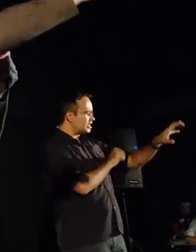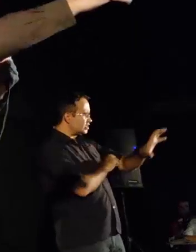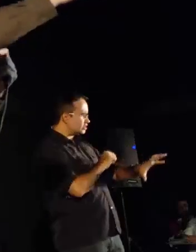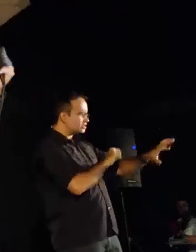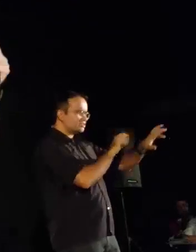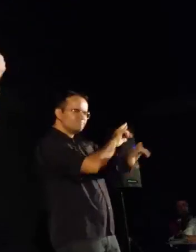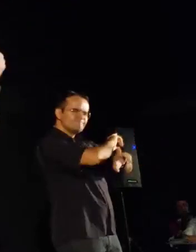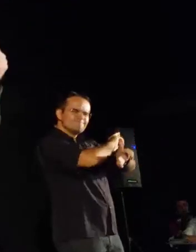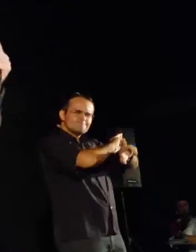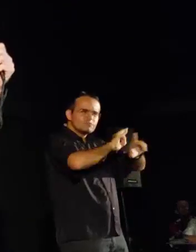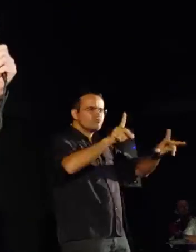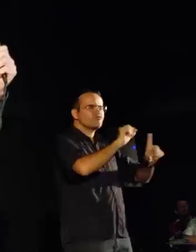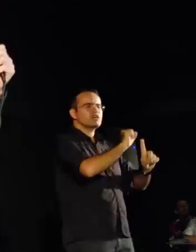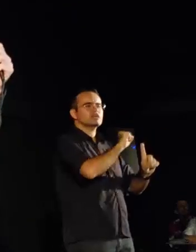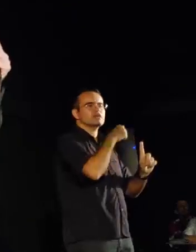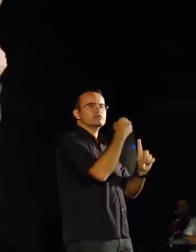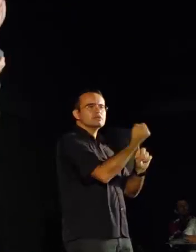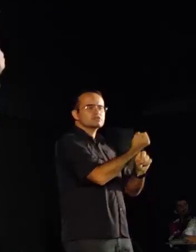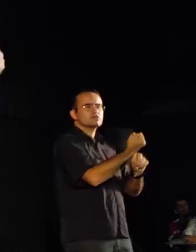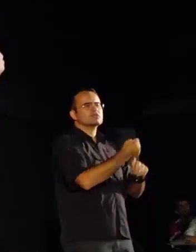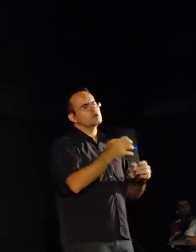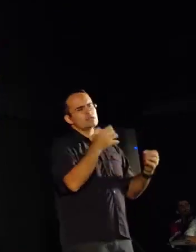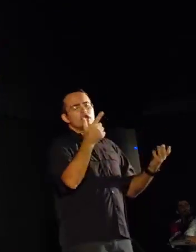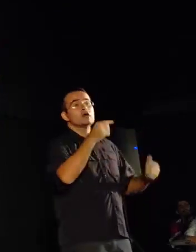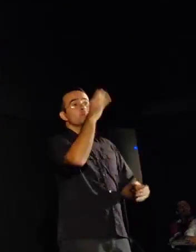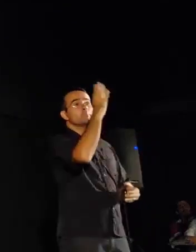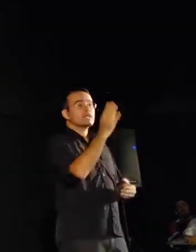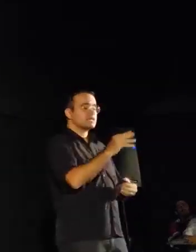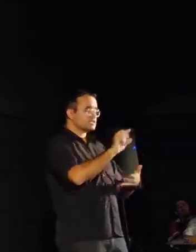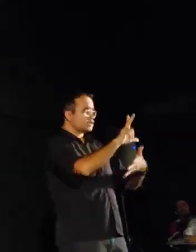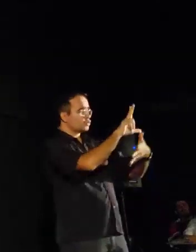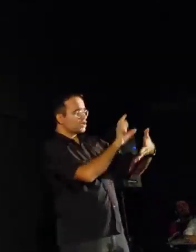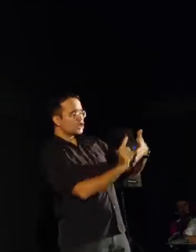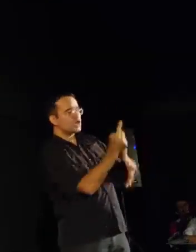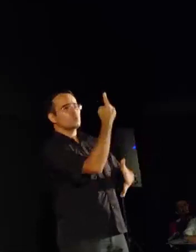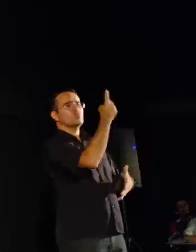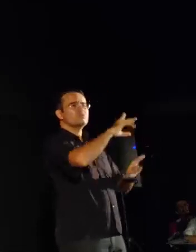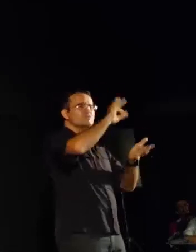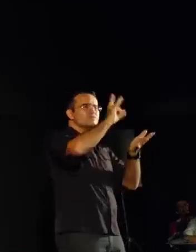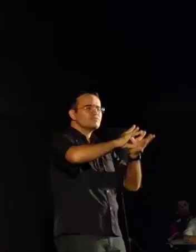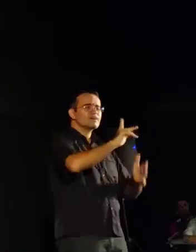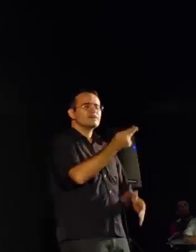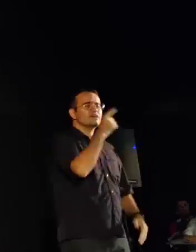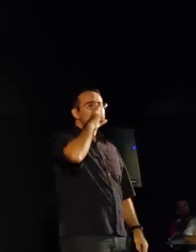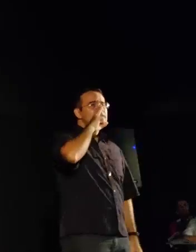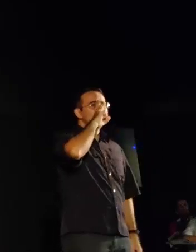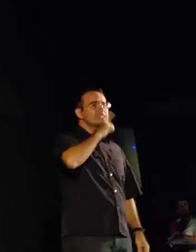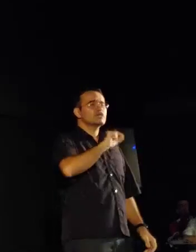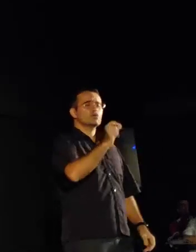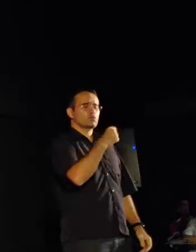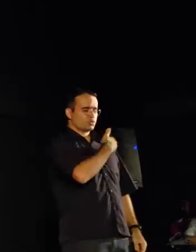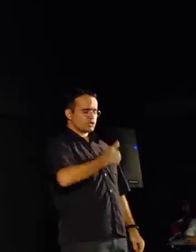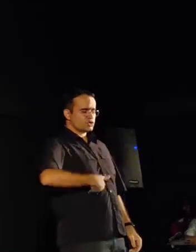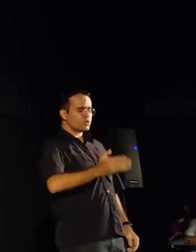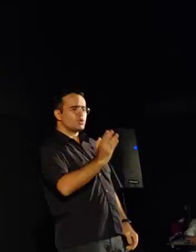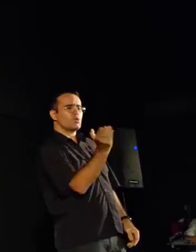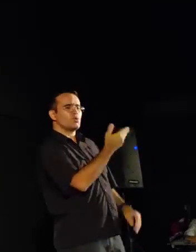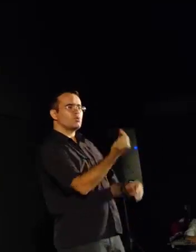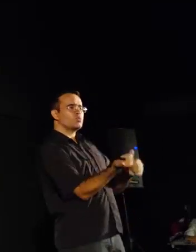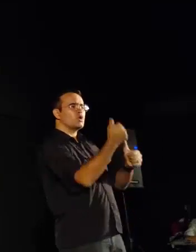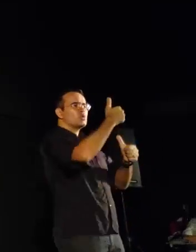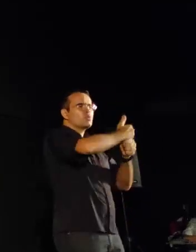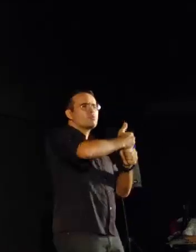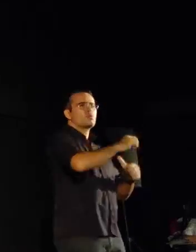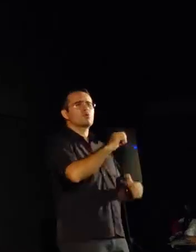claro que nós vamos ter, o Brasil é o único país da América Latina onde há um risco efetivo de golpe de Estado, há um risco